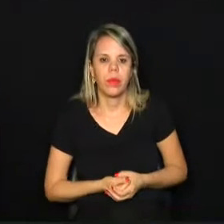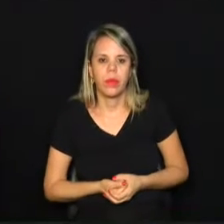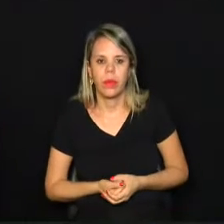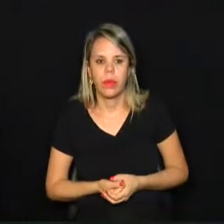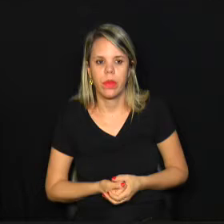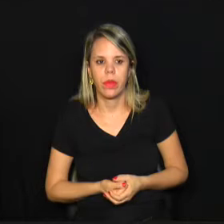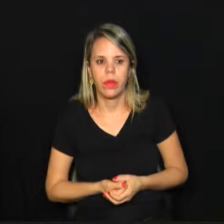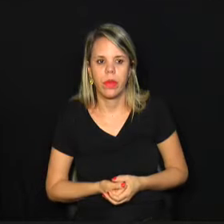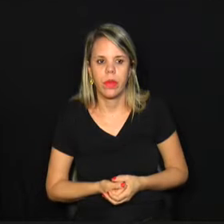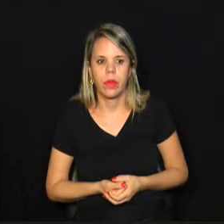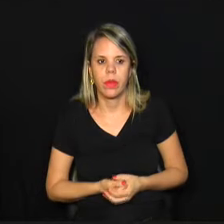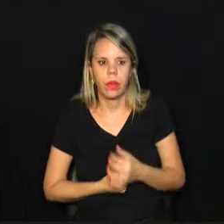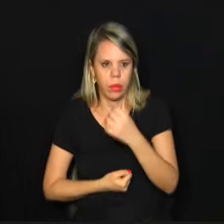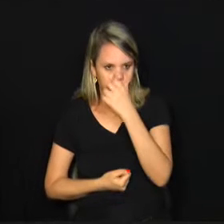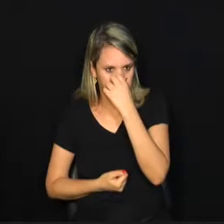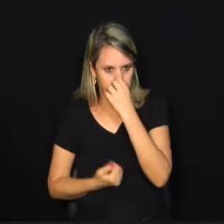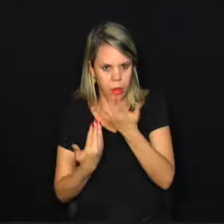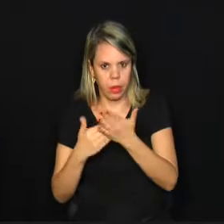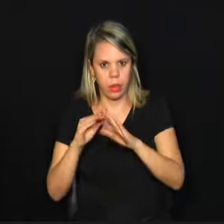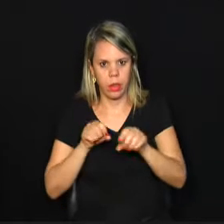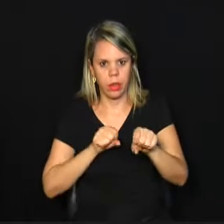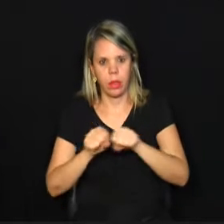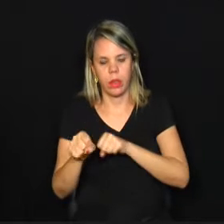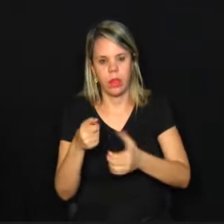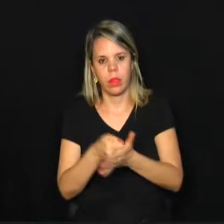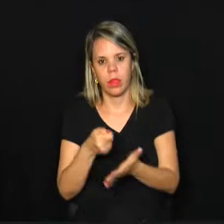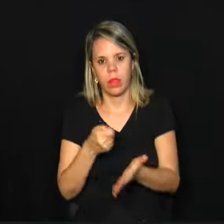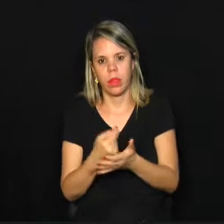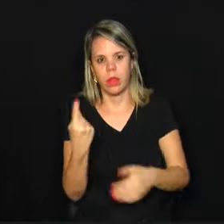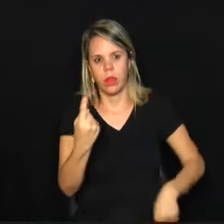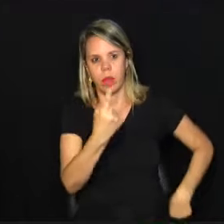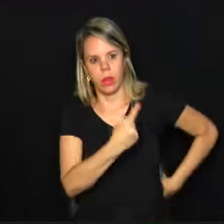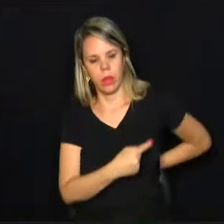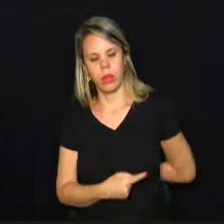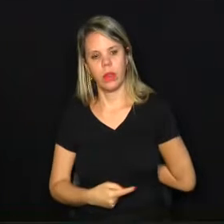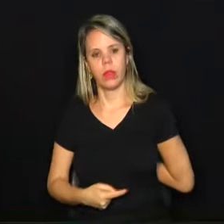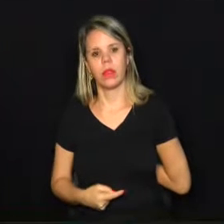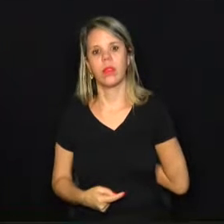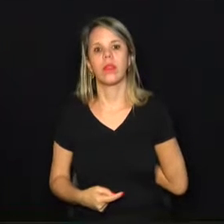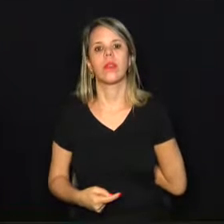a escolaridade exigida para cada um.